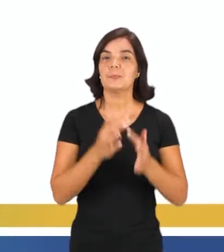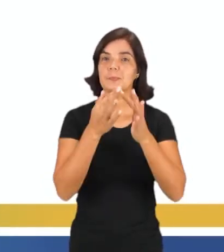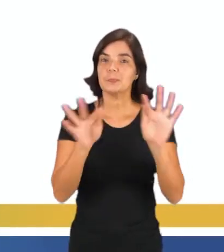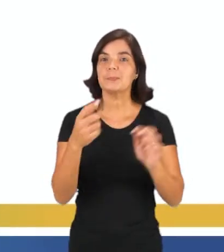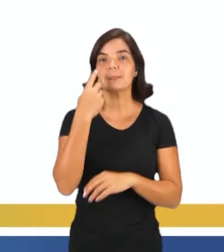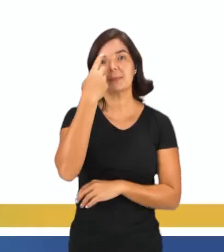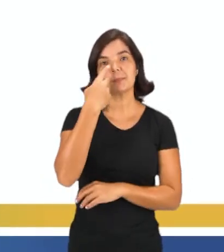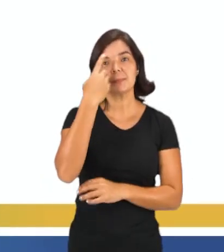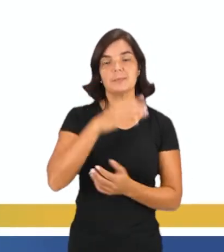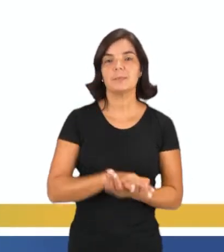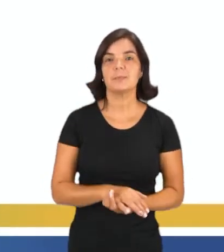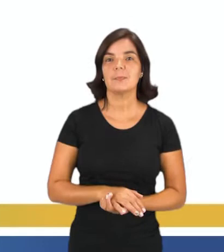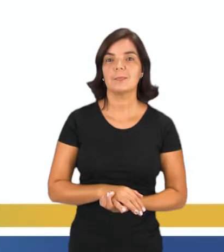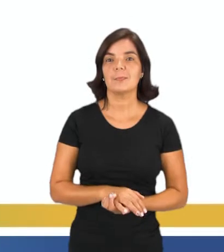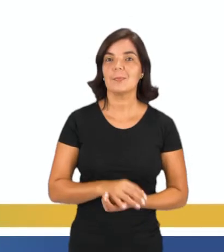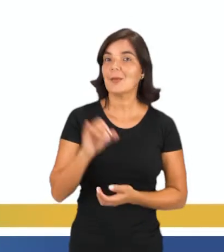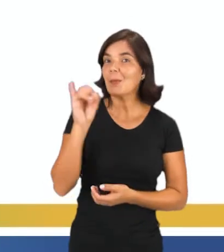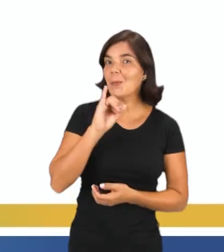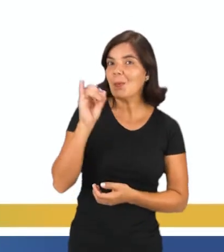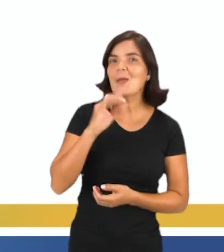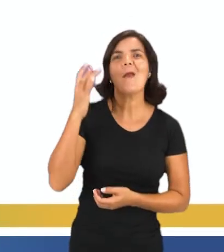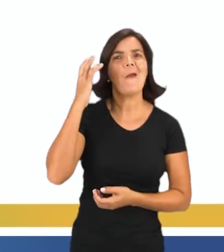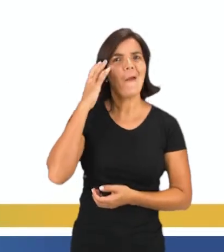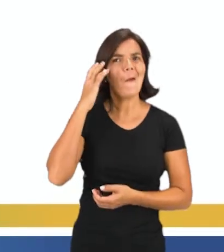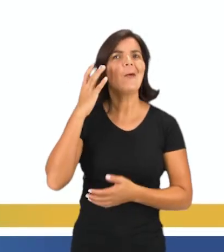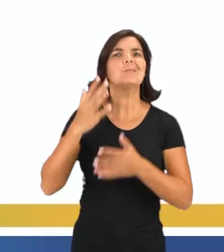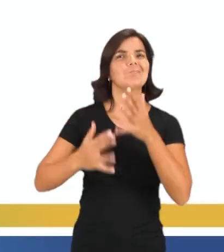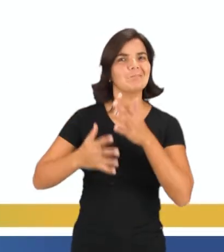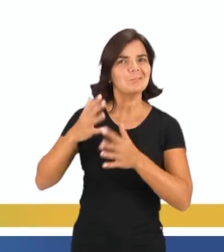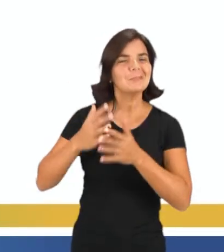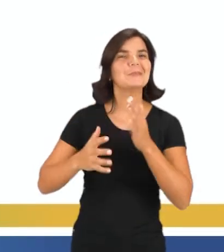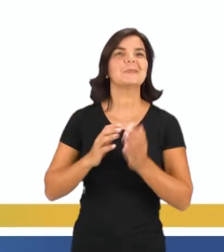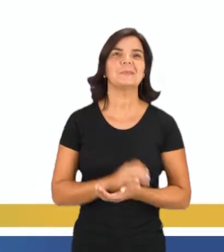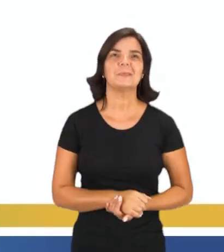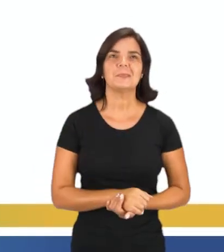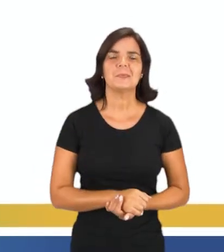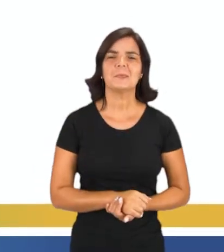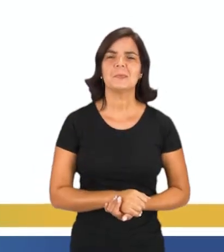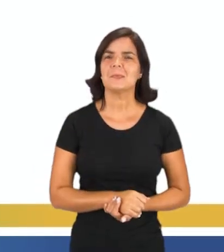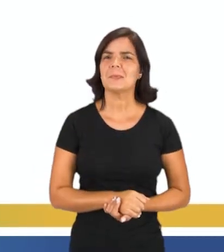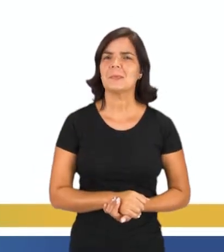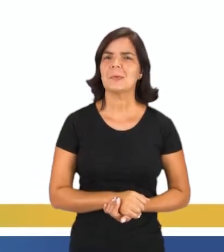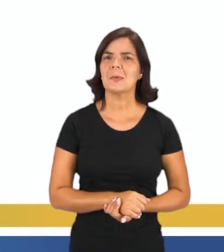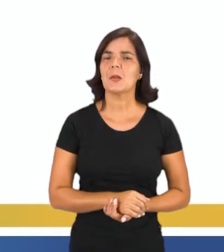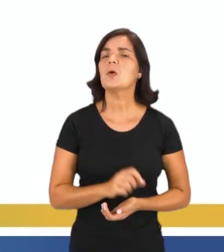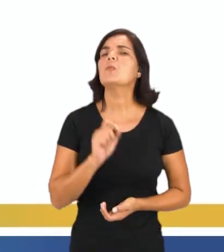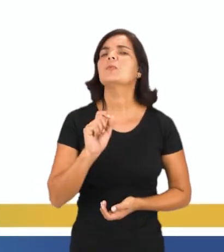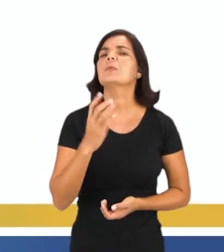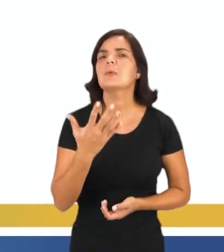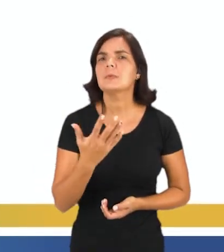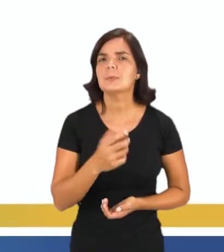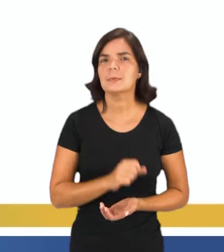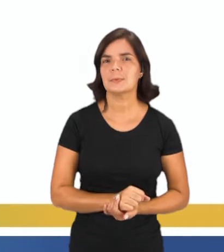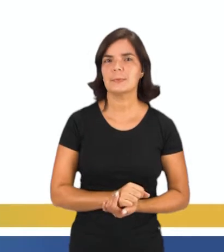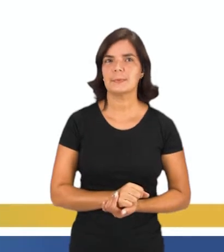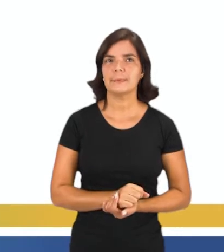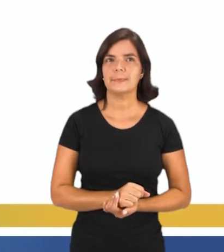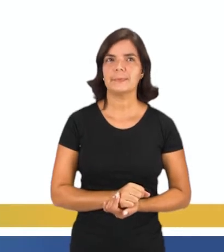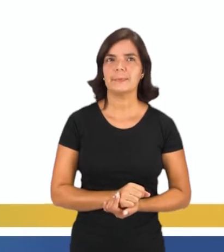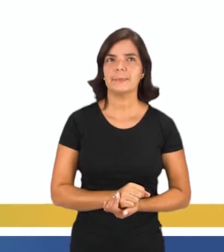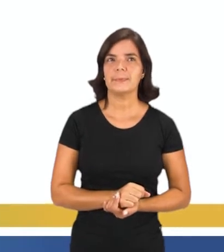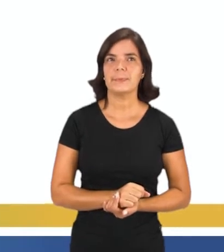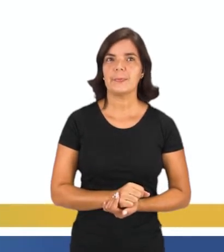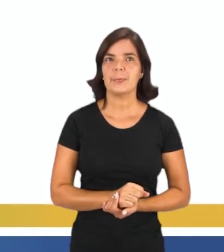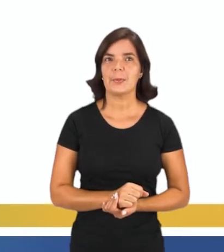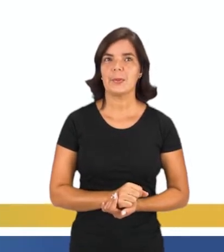creio que nos hemos confundido. Oi, eu acho que a gente se confundiu. Que passou? O que aconteceu? Ah,